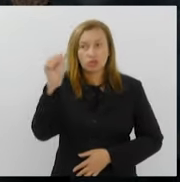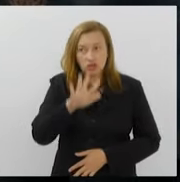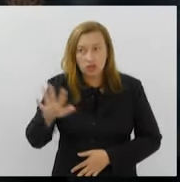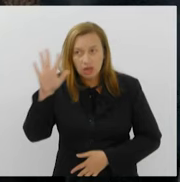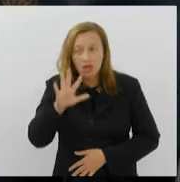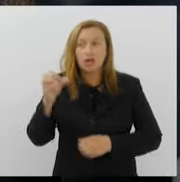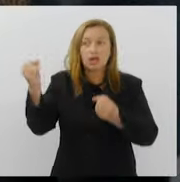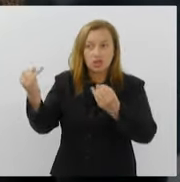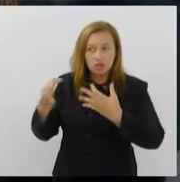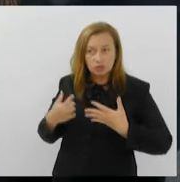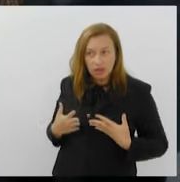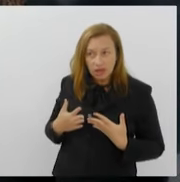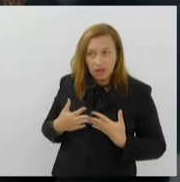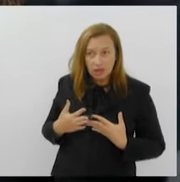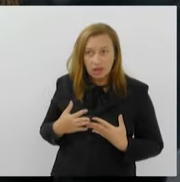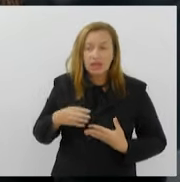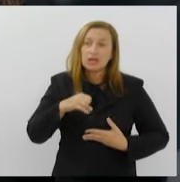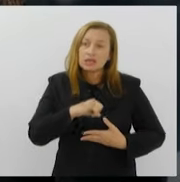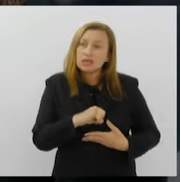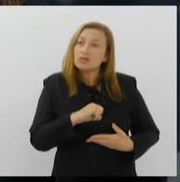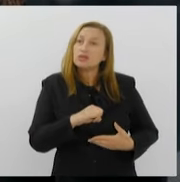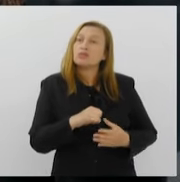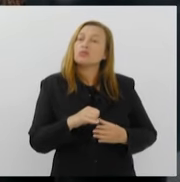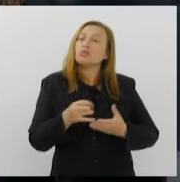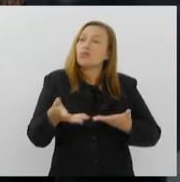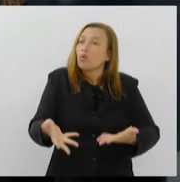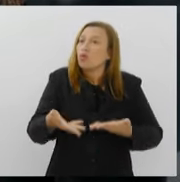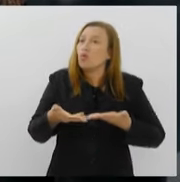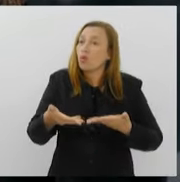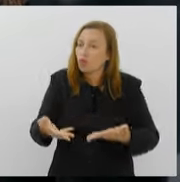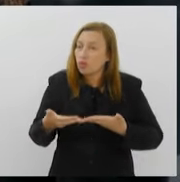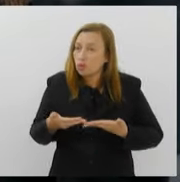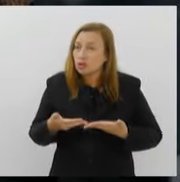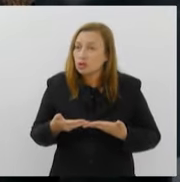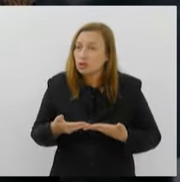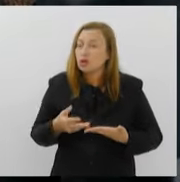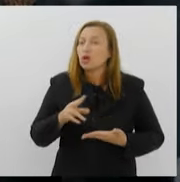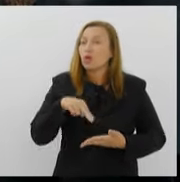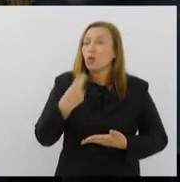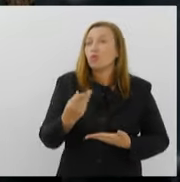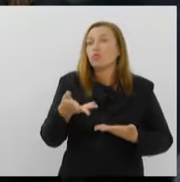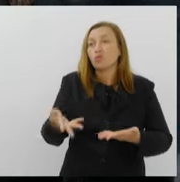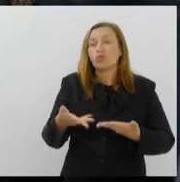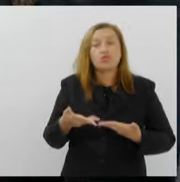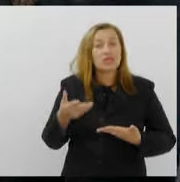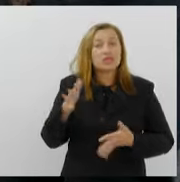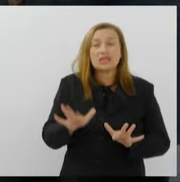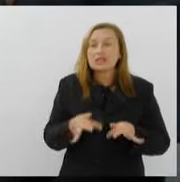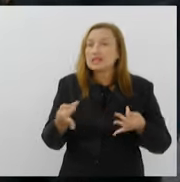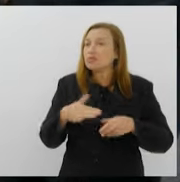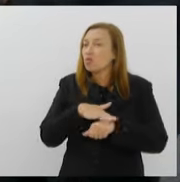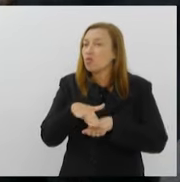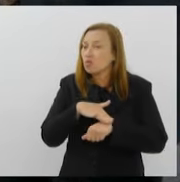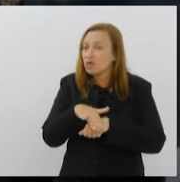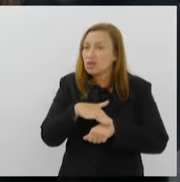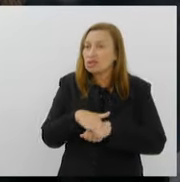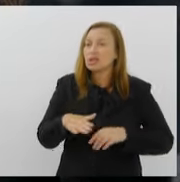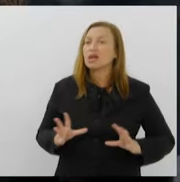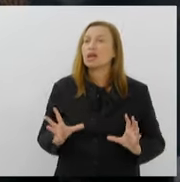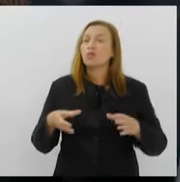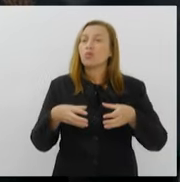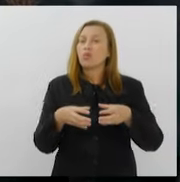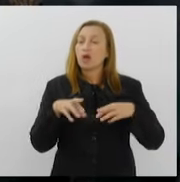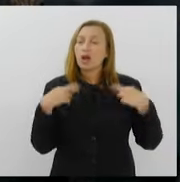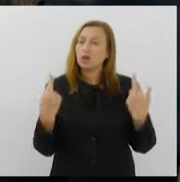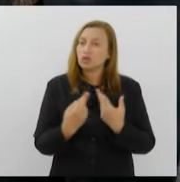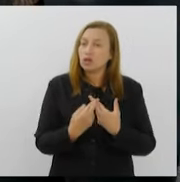nos explicar. Se for por forma de convocação, de um convite amistoso para uma conversa, para um colégio de líderes, para